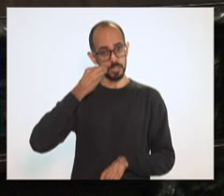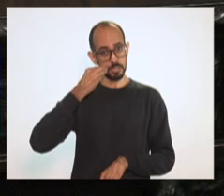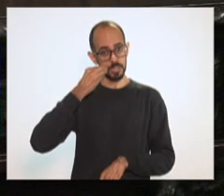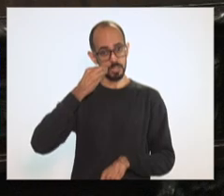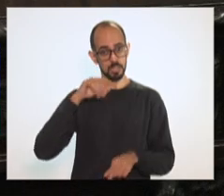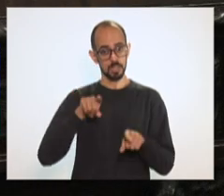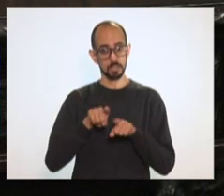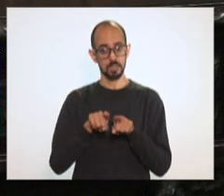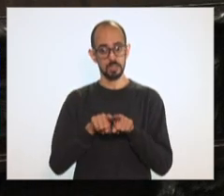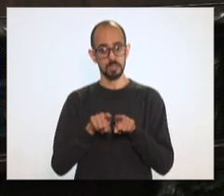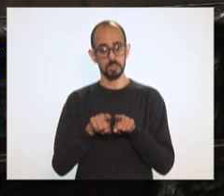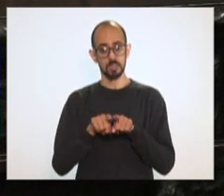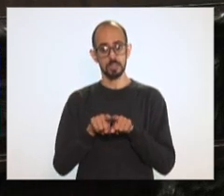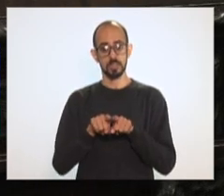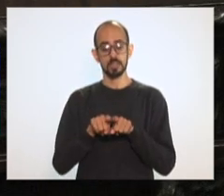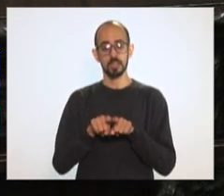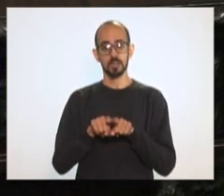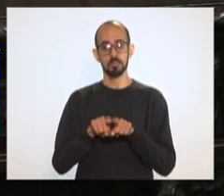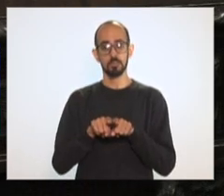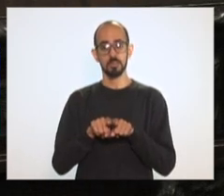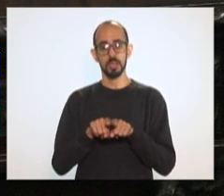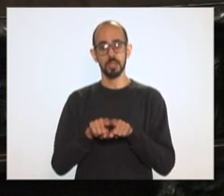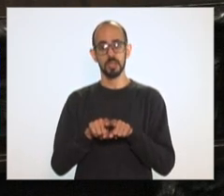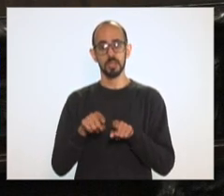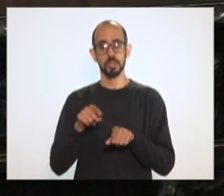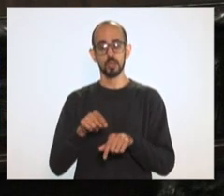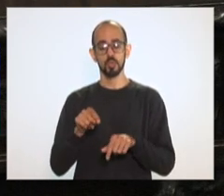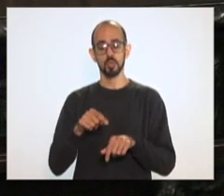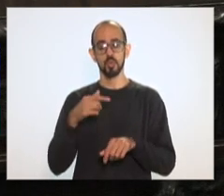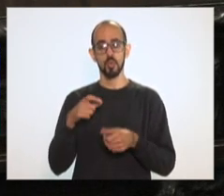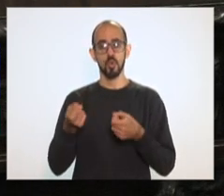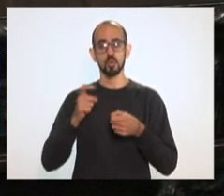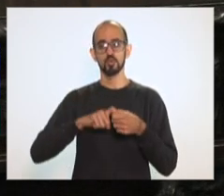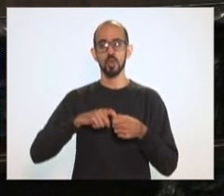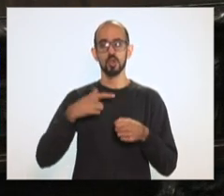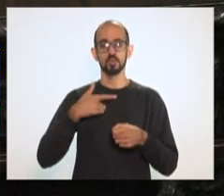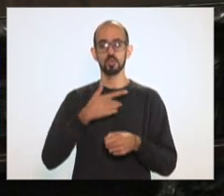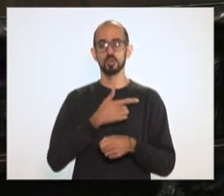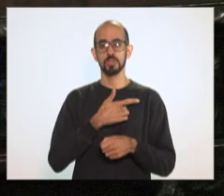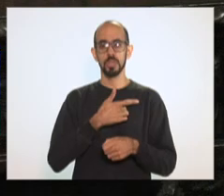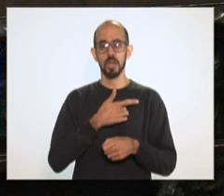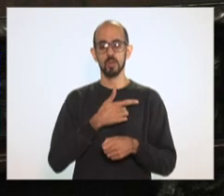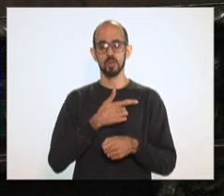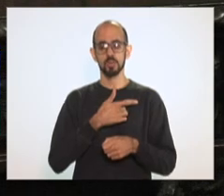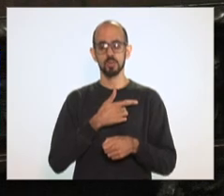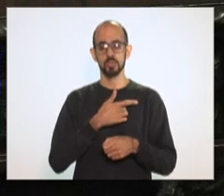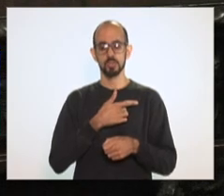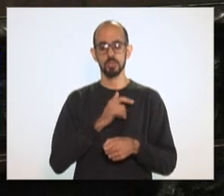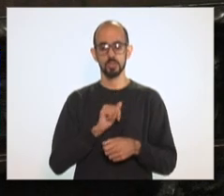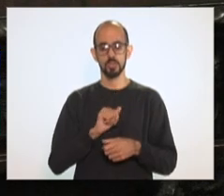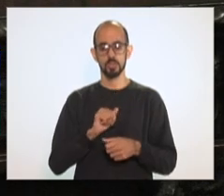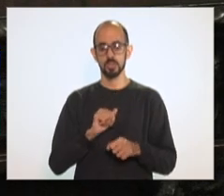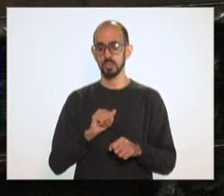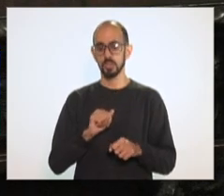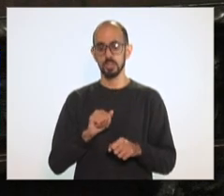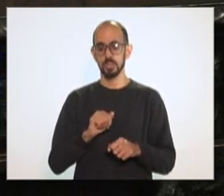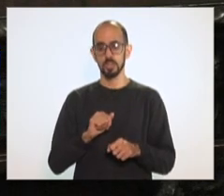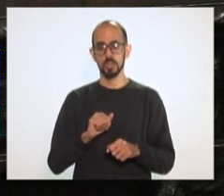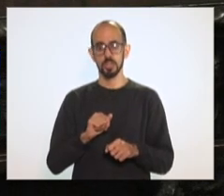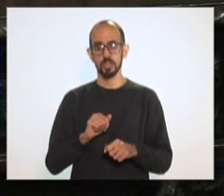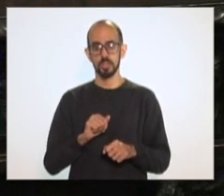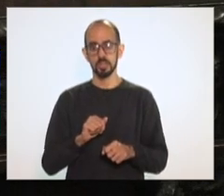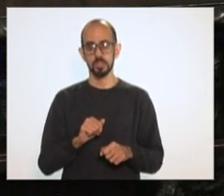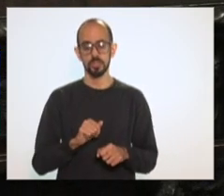novos deputados para conhecerem que é o consórcio de saúde do entorno de Juiz de Fora e que Juiz de Fora não faz